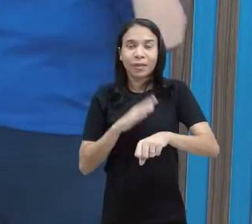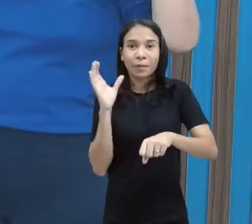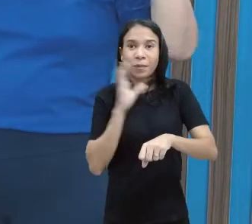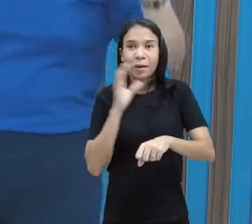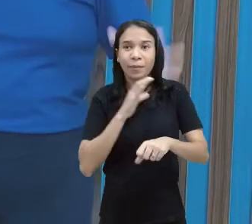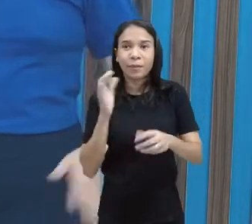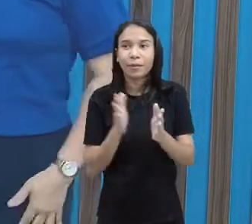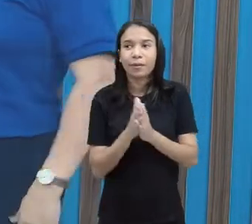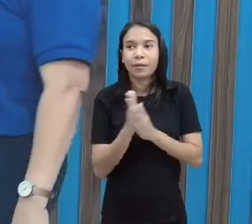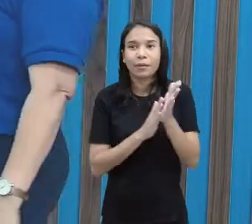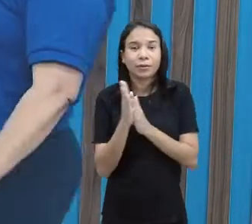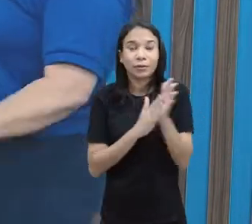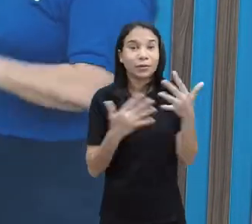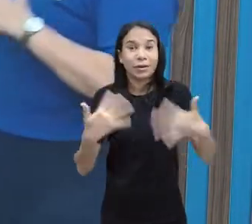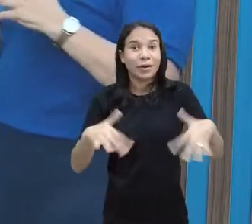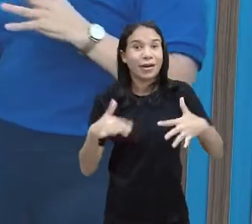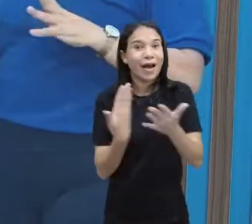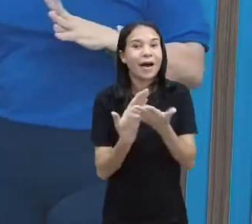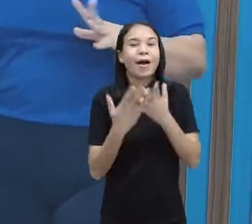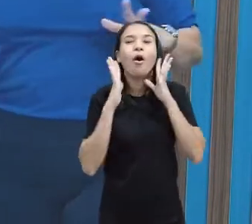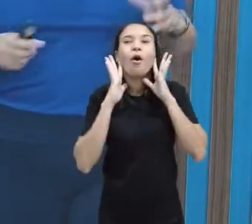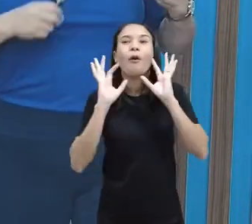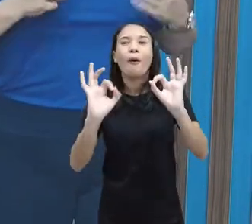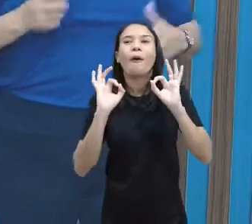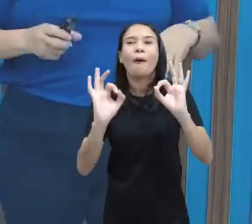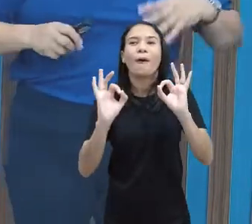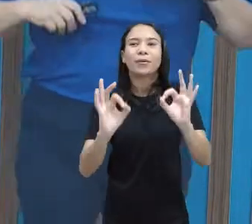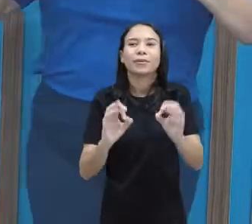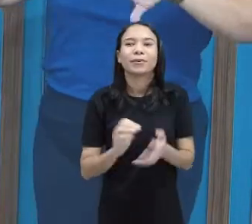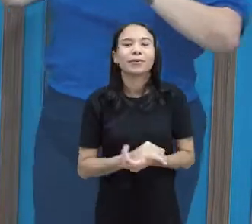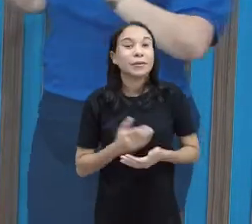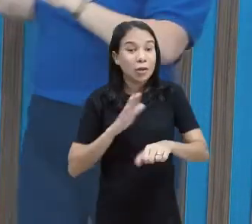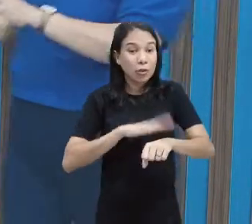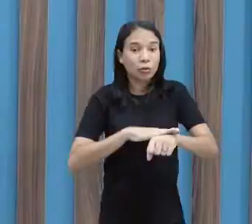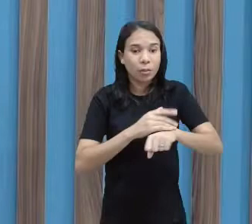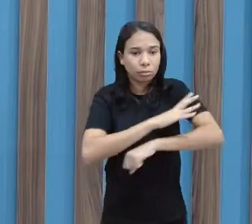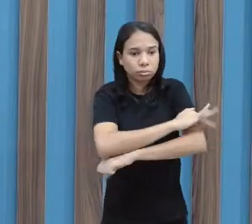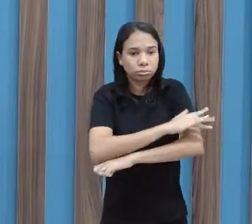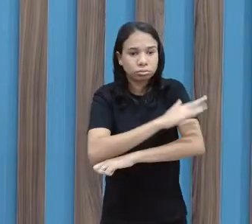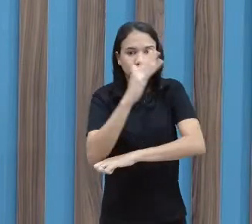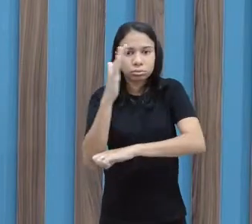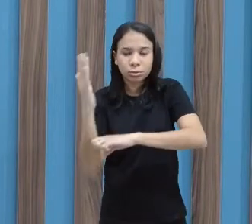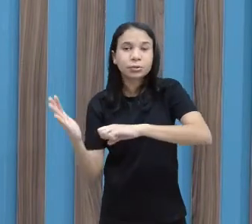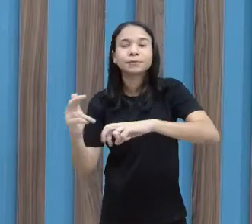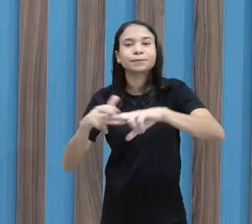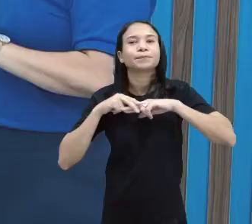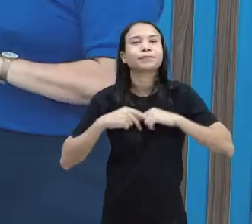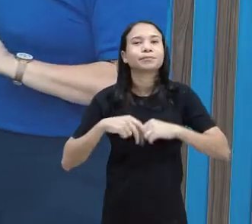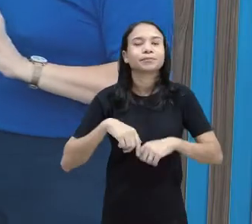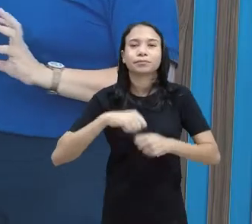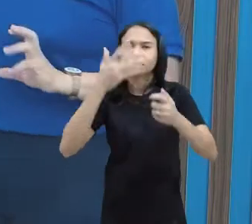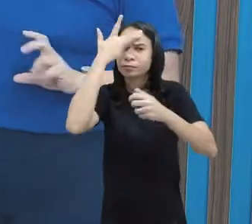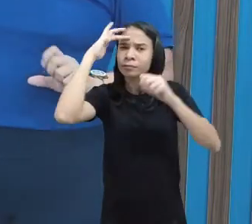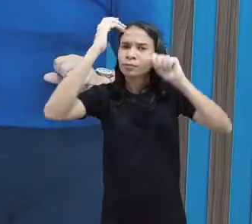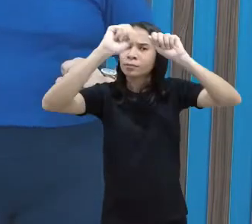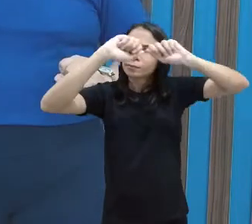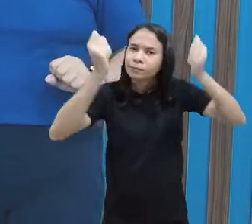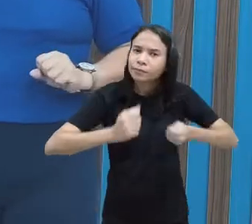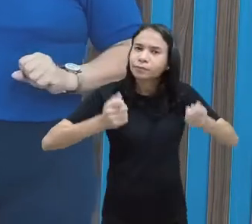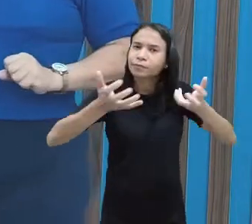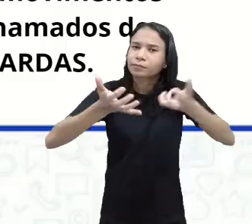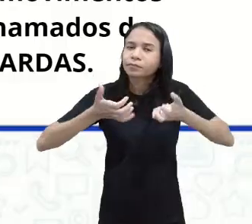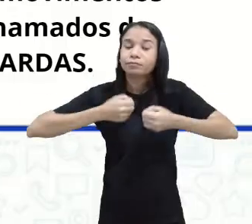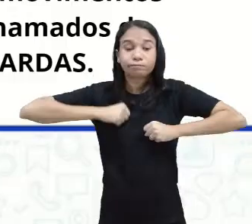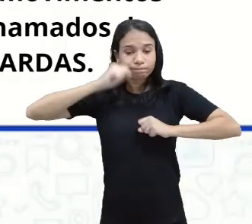indo embora. A aula está ótima, né? Está gostosa e o tempo está indo embora. Segue. Os artistas queriam se